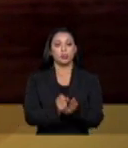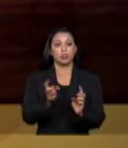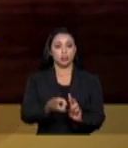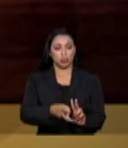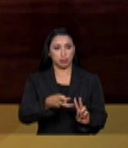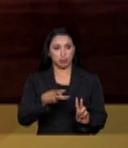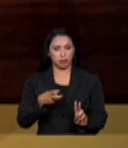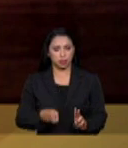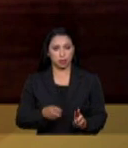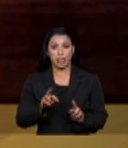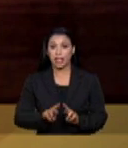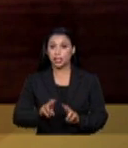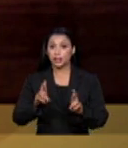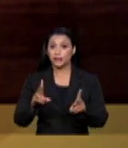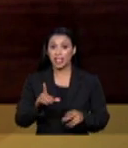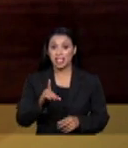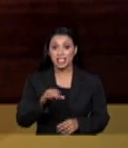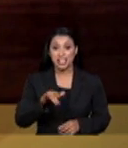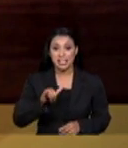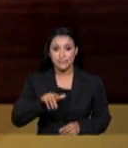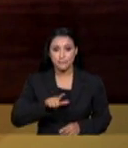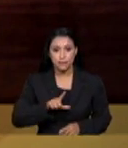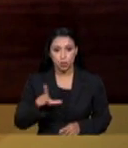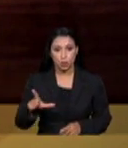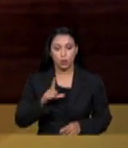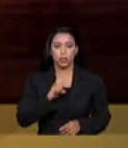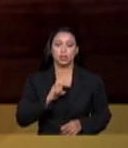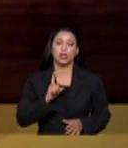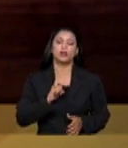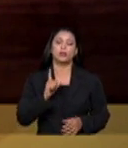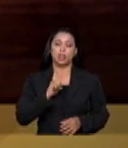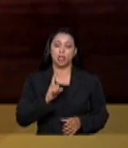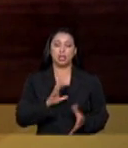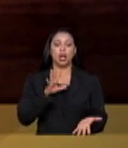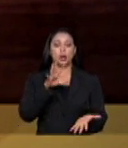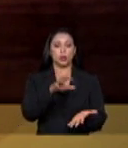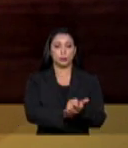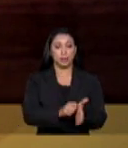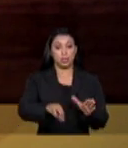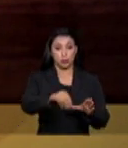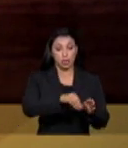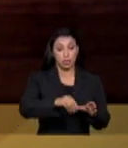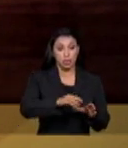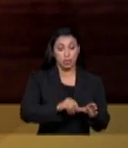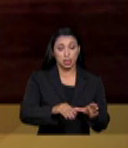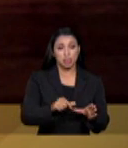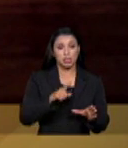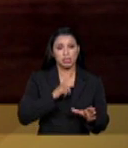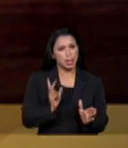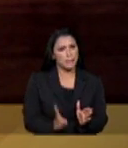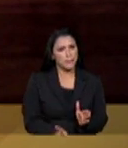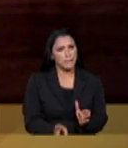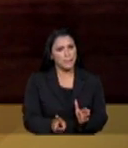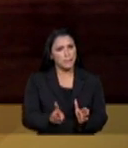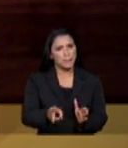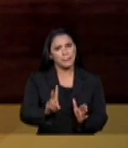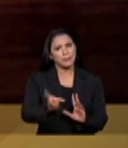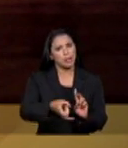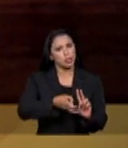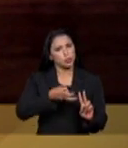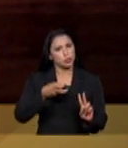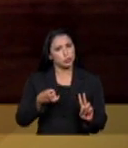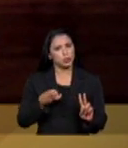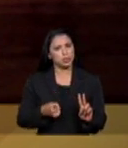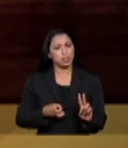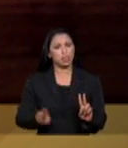é distinta da Posse civil consistindo na ocupação das terras habitadas em caráter permanente pelos